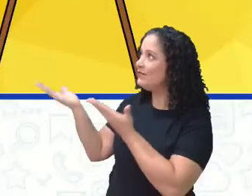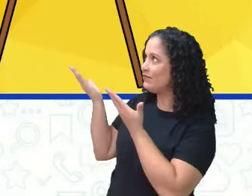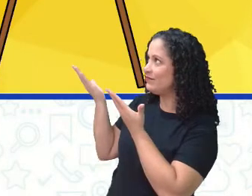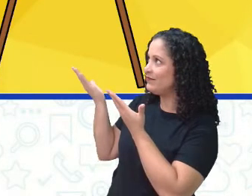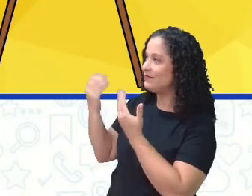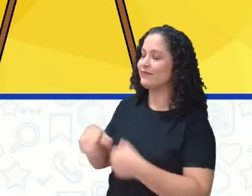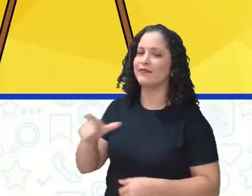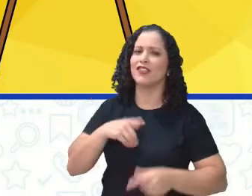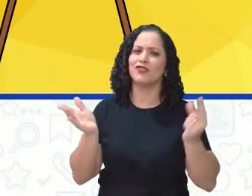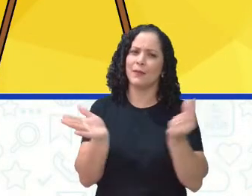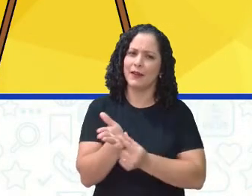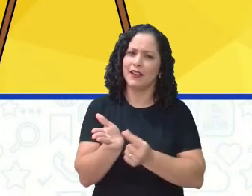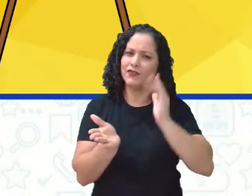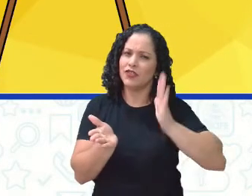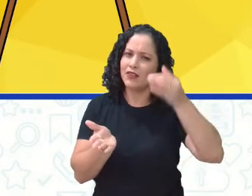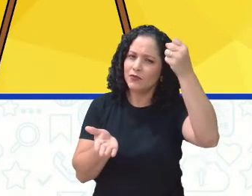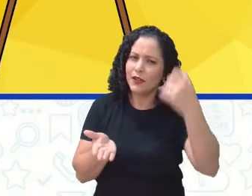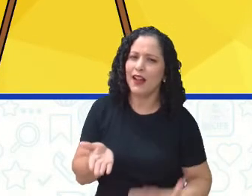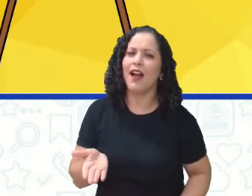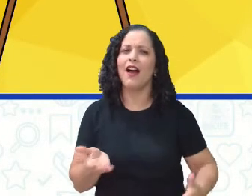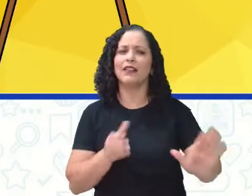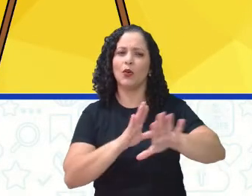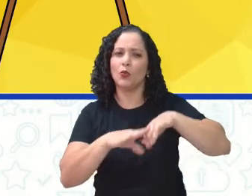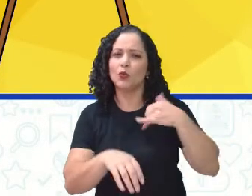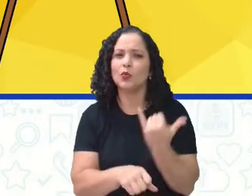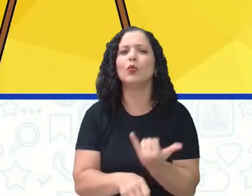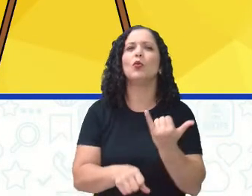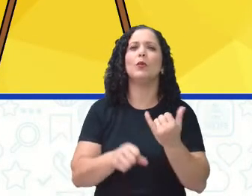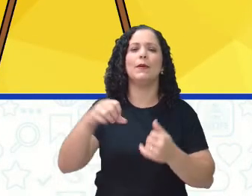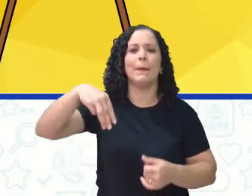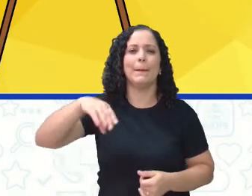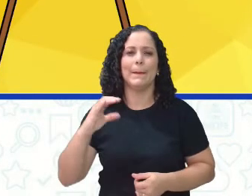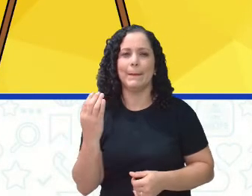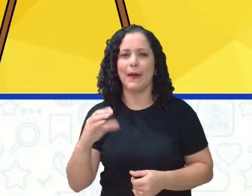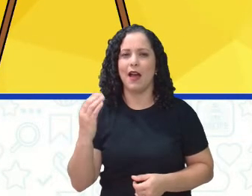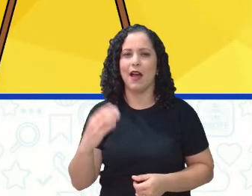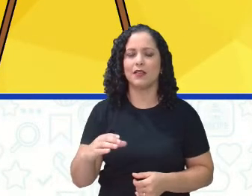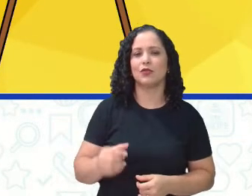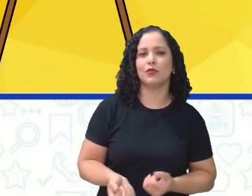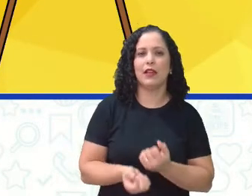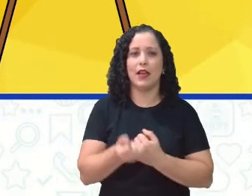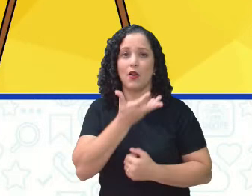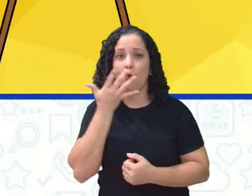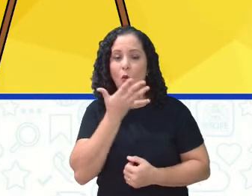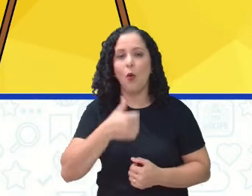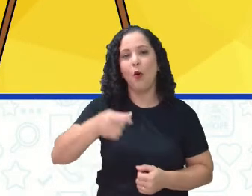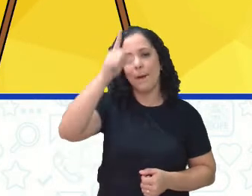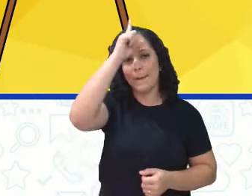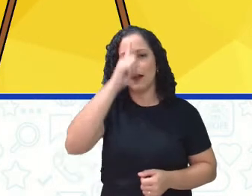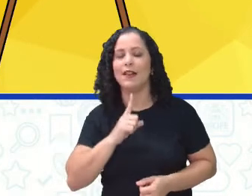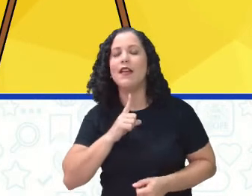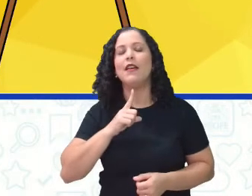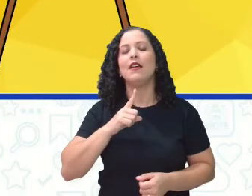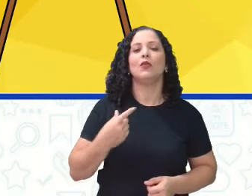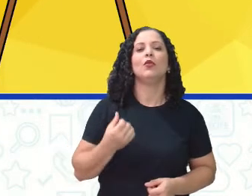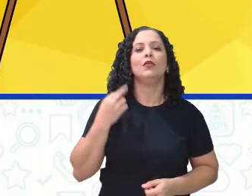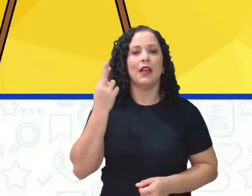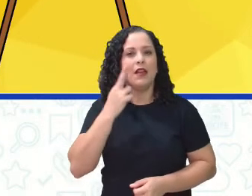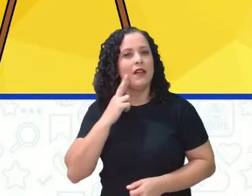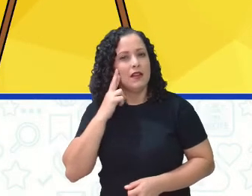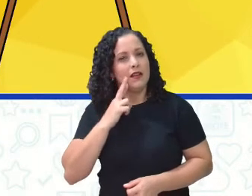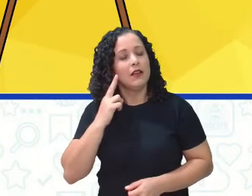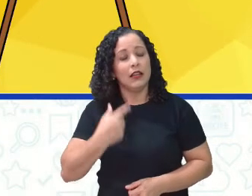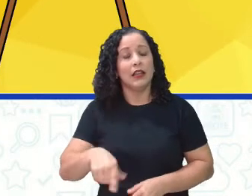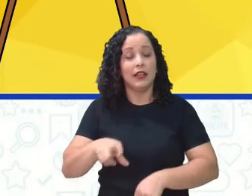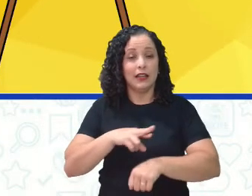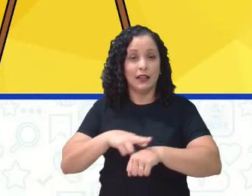do aplicativo, falei do YouTube, falei de março, aí das cores do amarelo, do lilás, do azul, marinho. Falamos sobre a